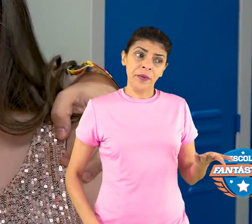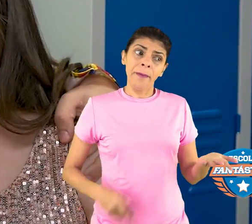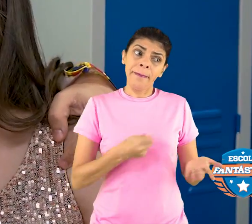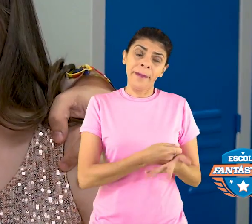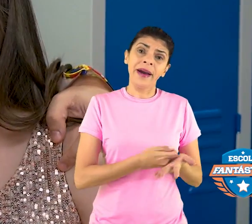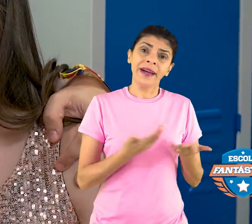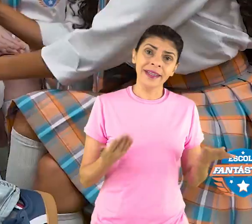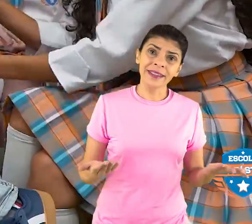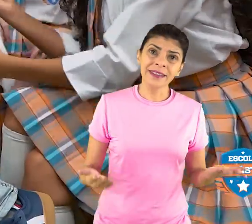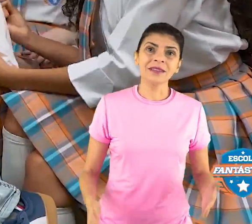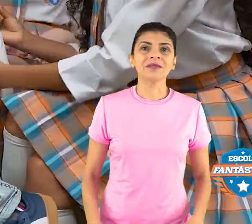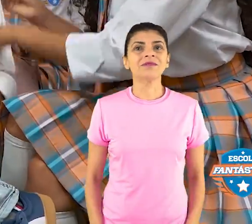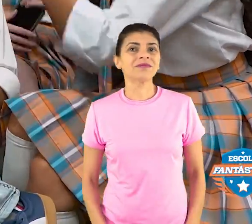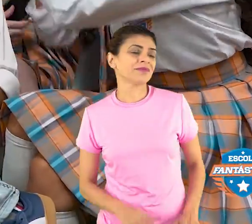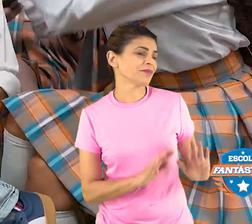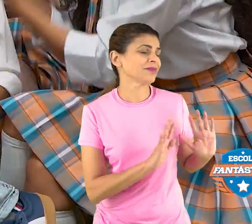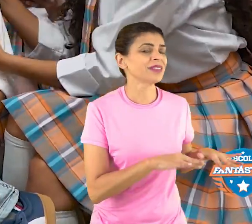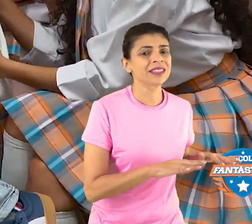pagar.